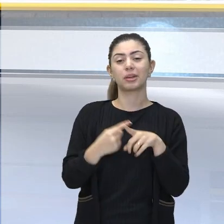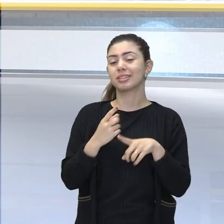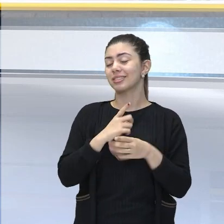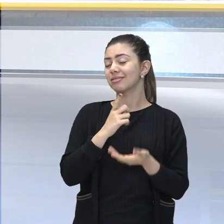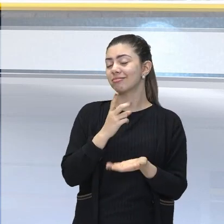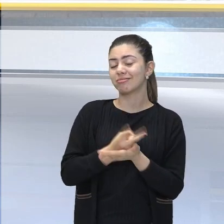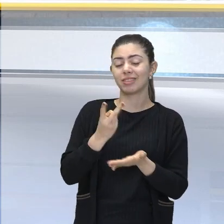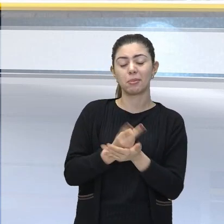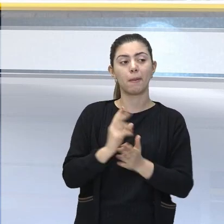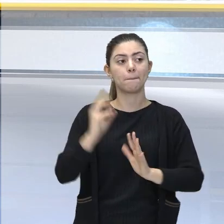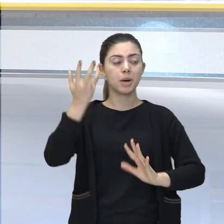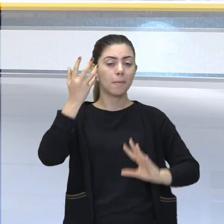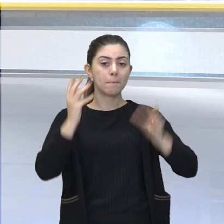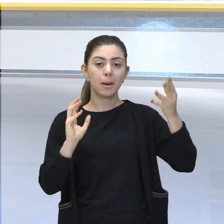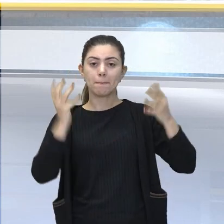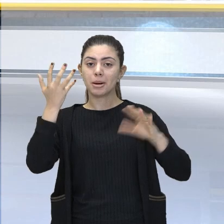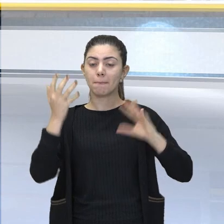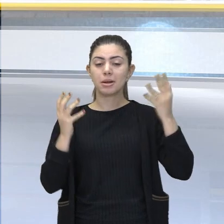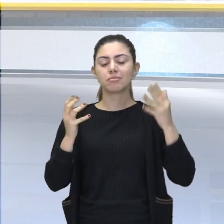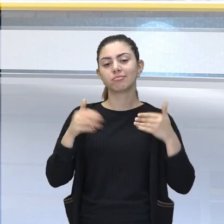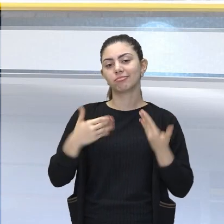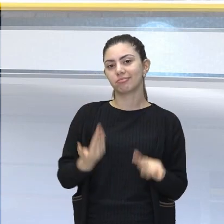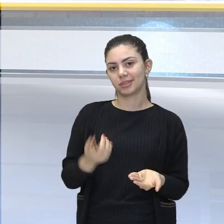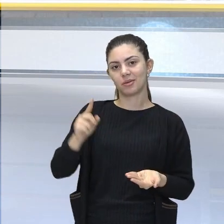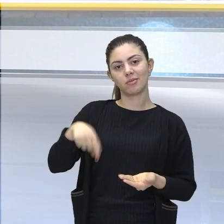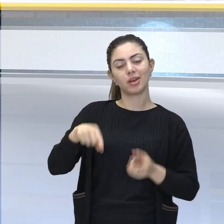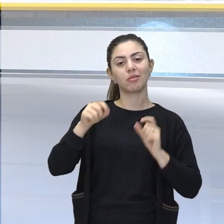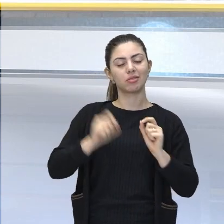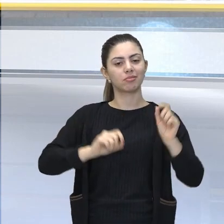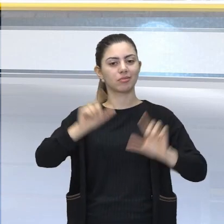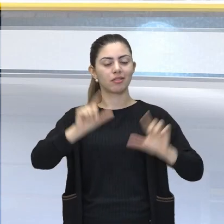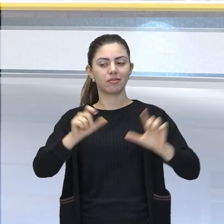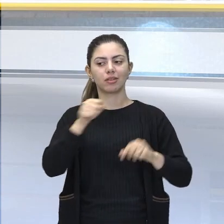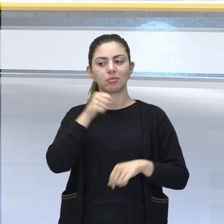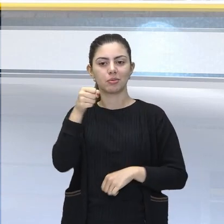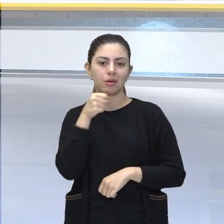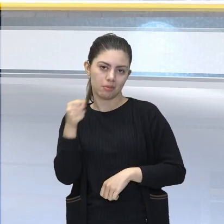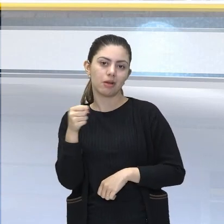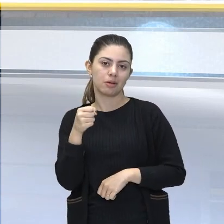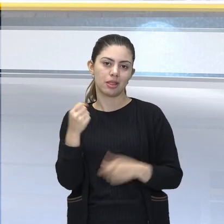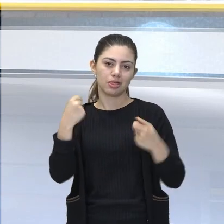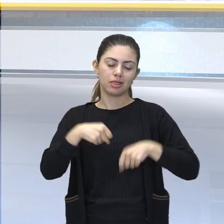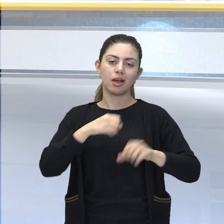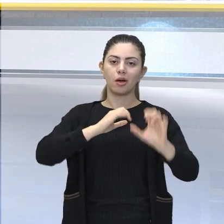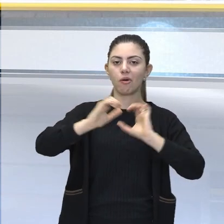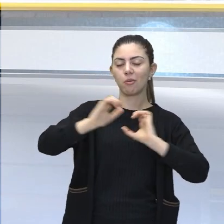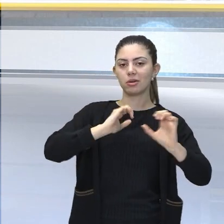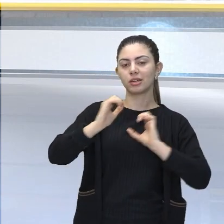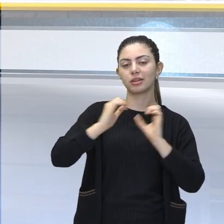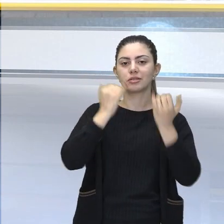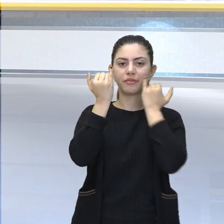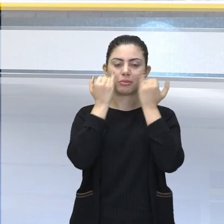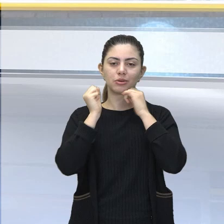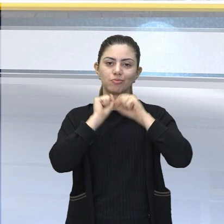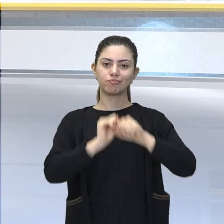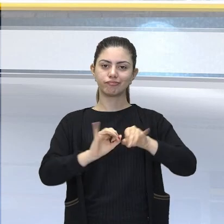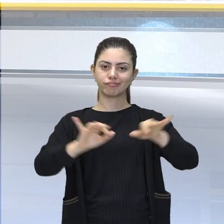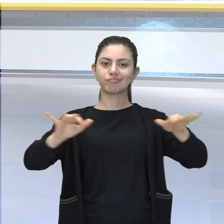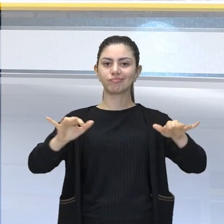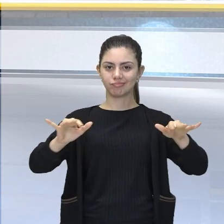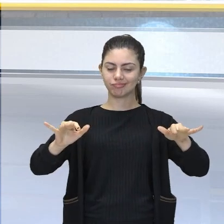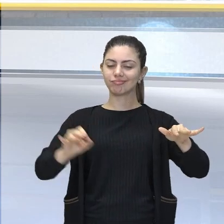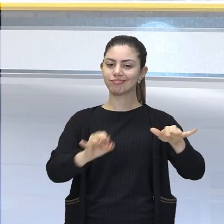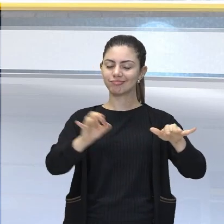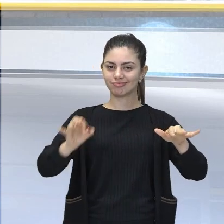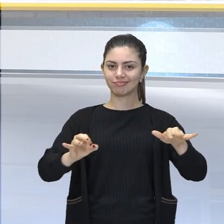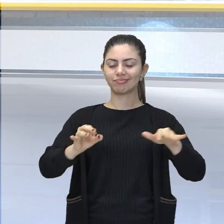coisas ao redor do mundo, né? Então, esses jornais, esses meios de comunicação utilizam, né, esse espaço para